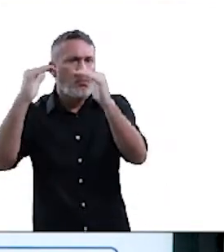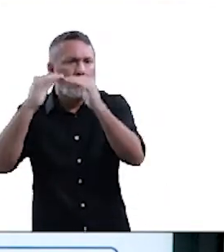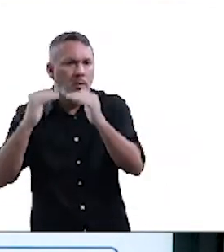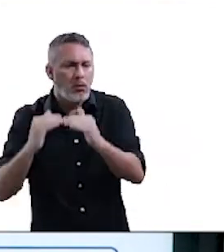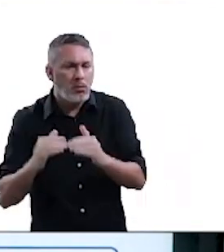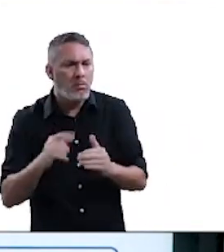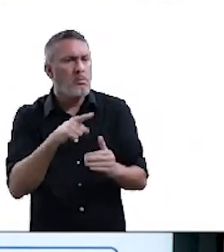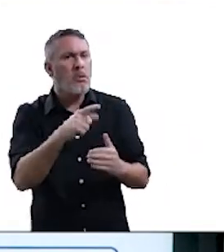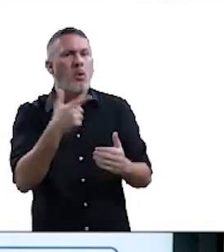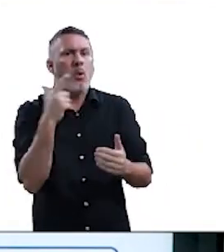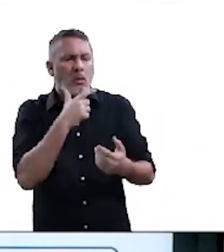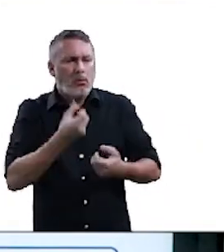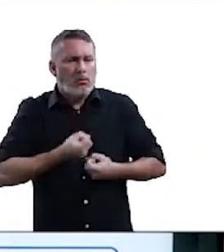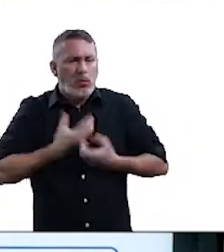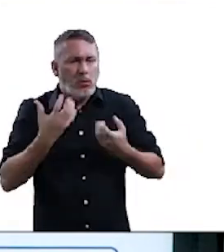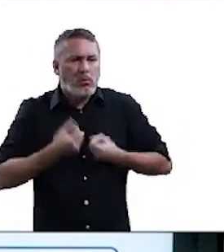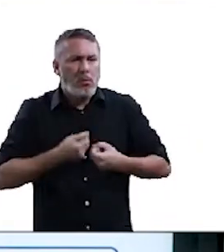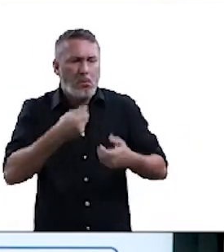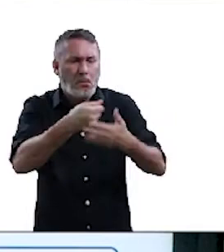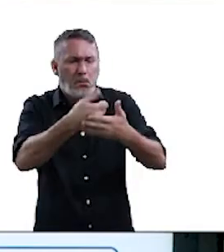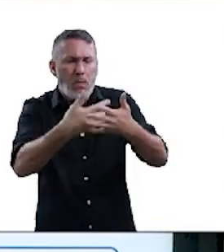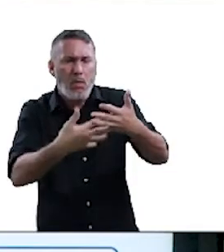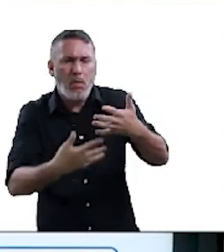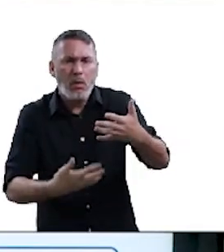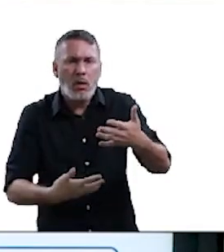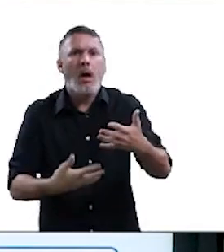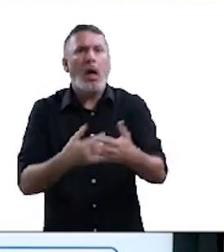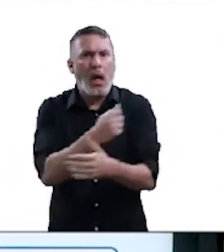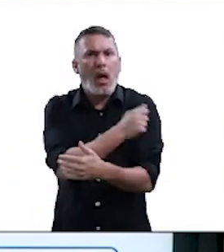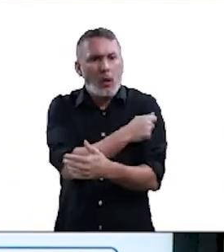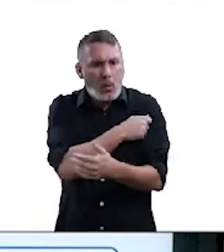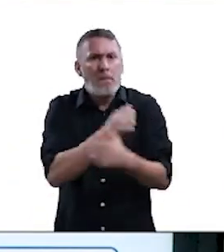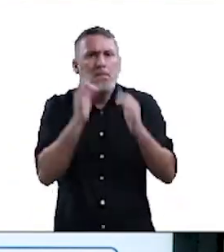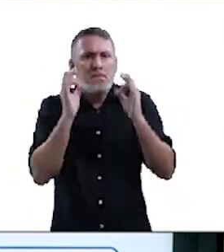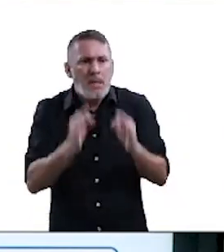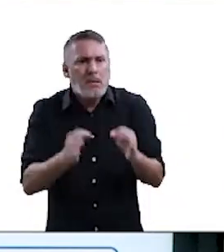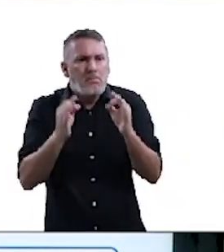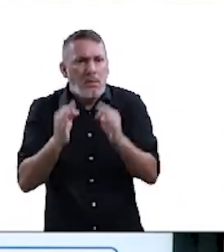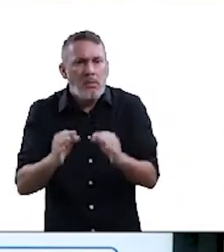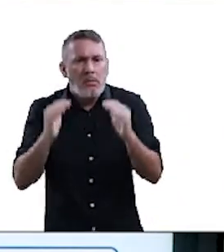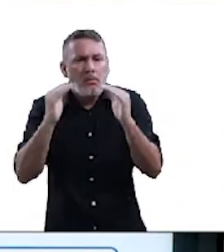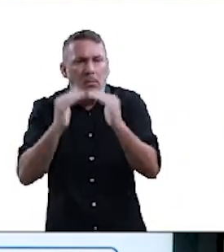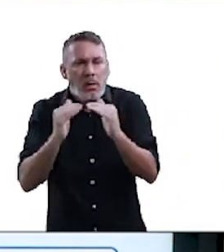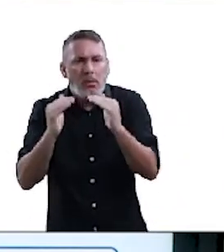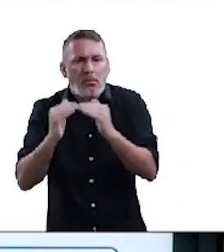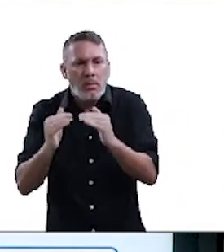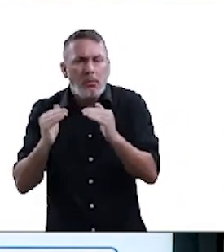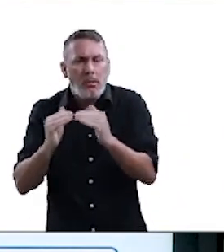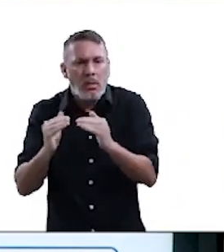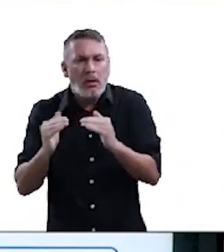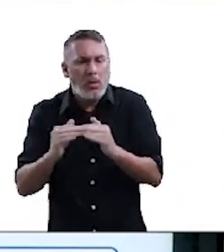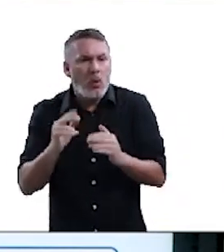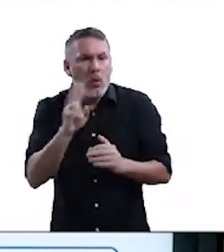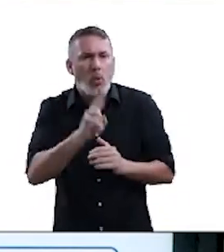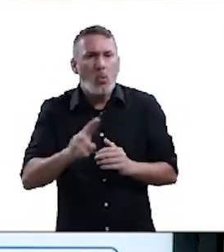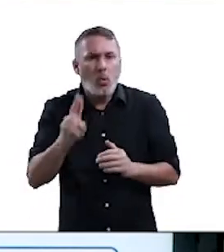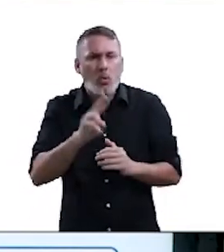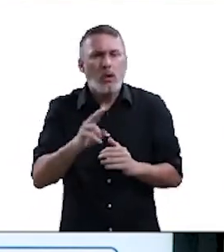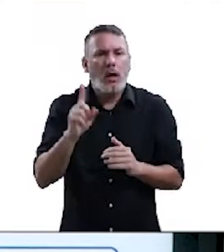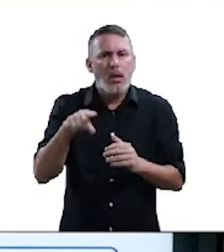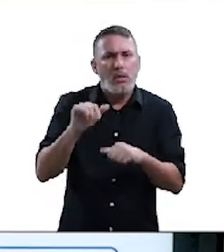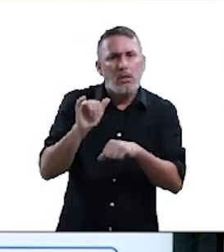seja, o aluno ele utilizou realmente aquela fundamentação para trabalhar a